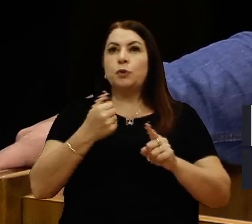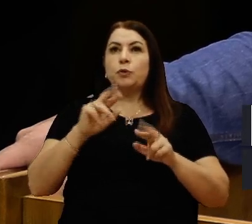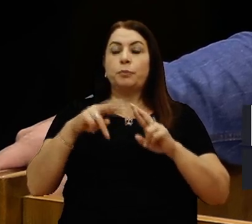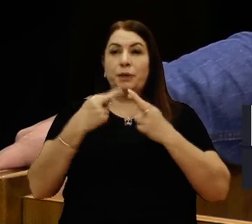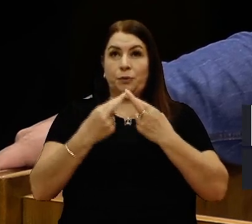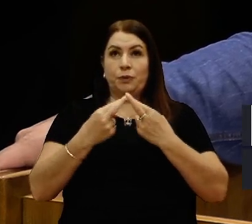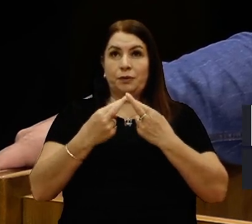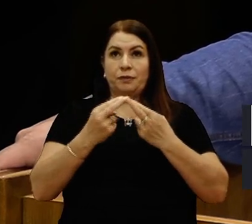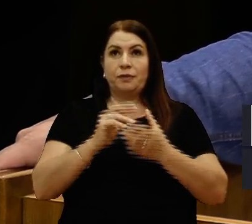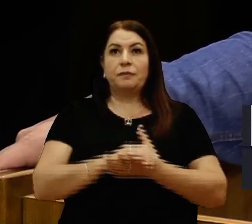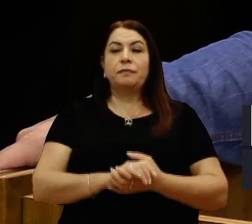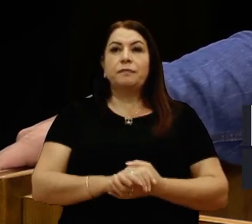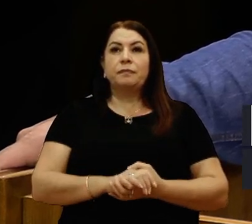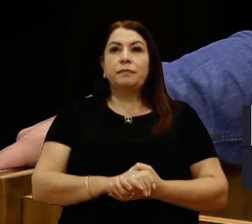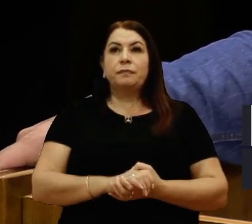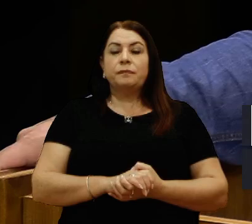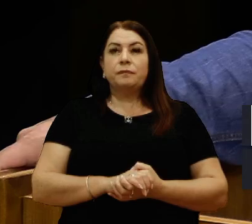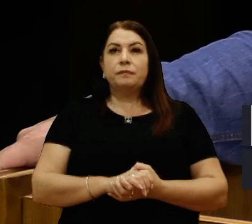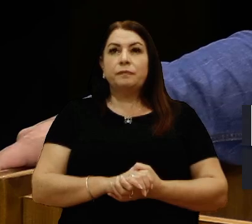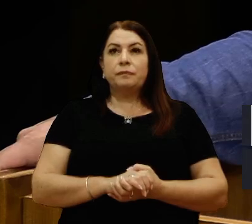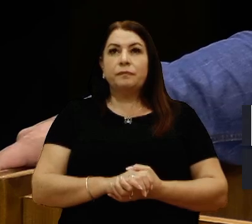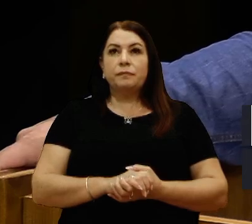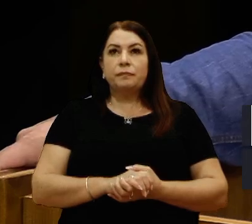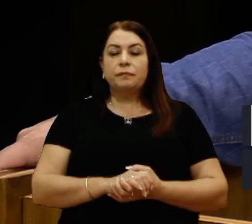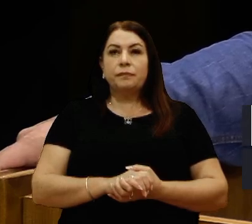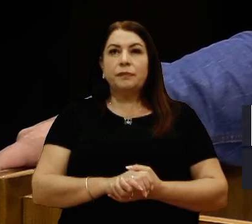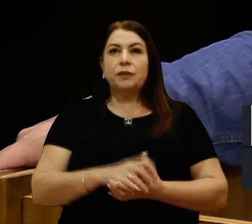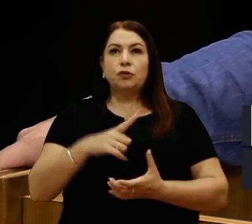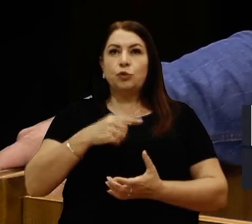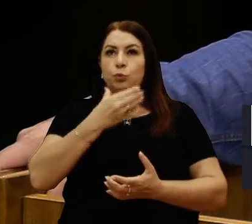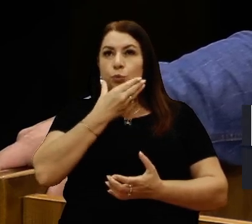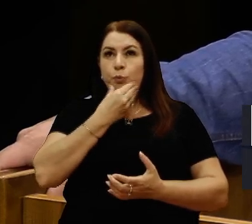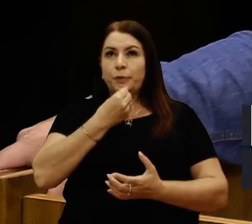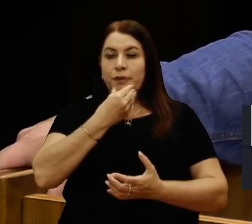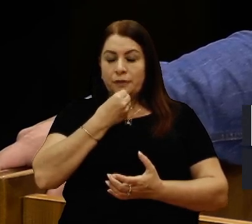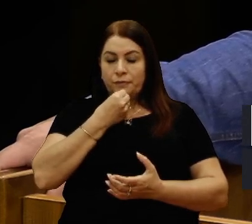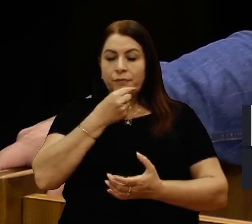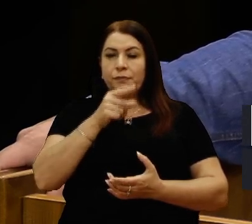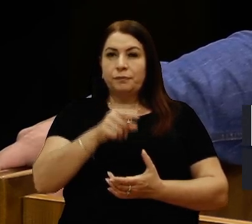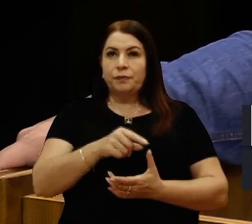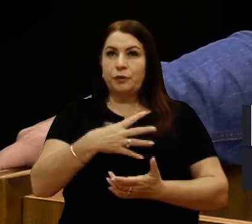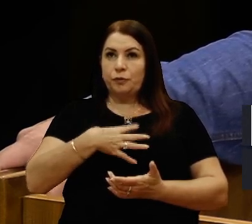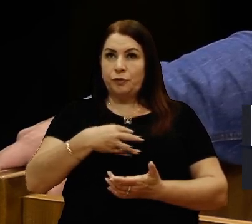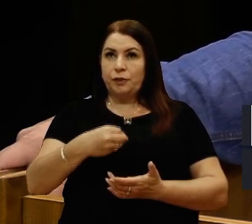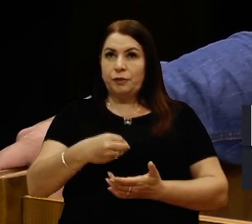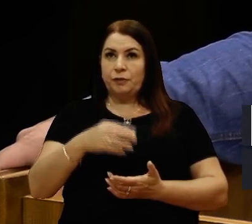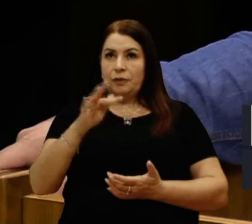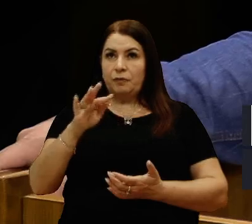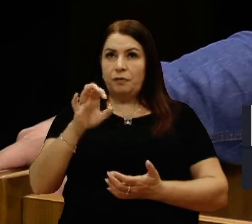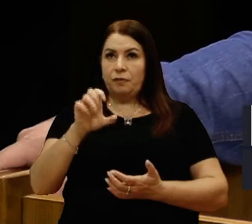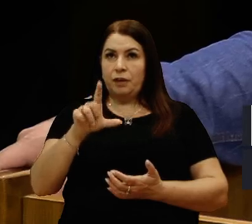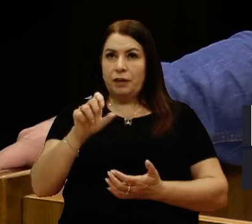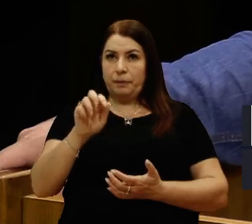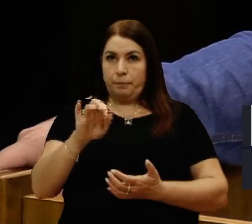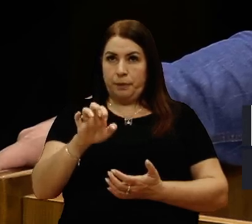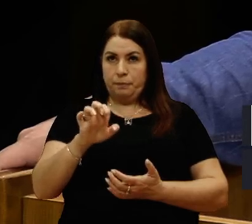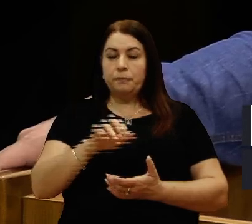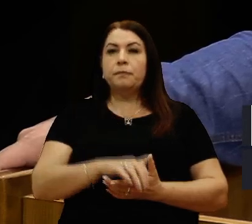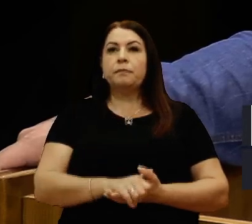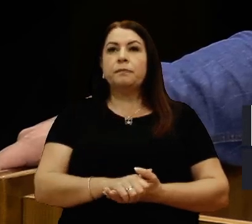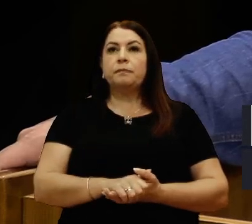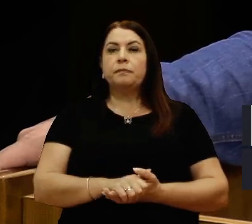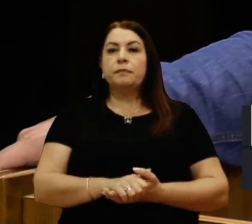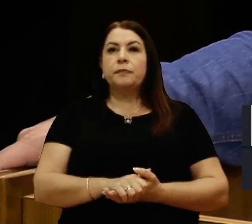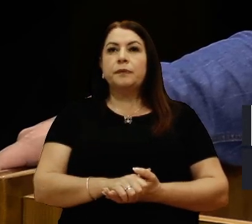sessão, de que ele tinha um menino, né, o Felipe, filho dele, que